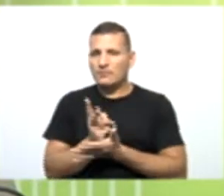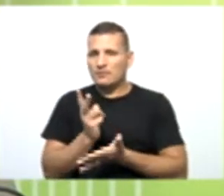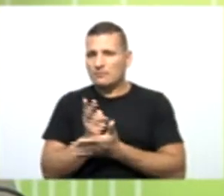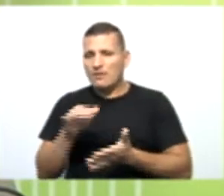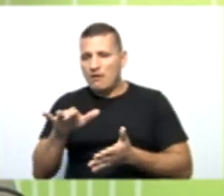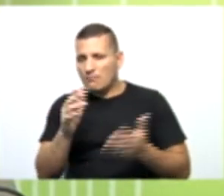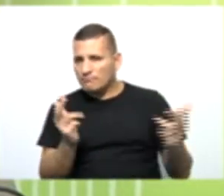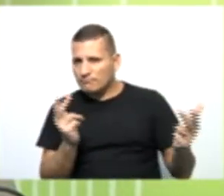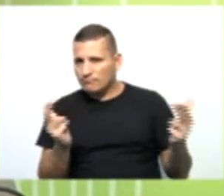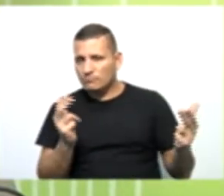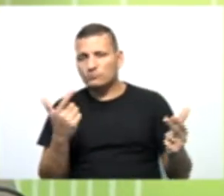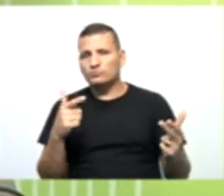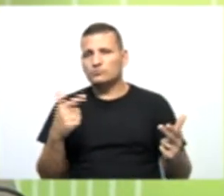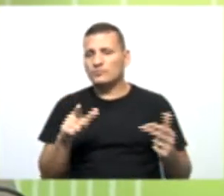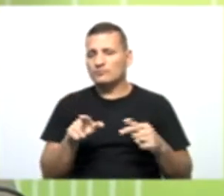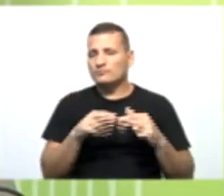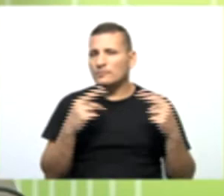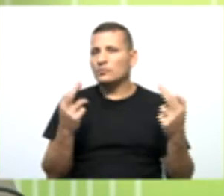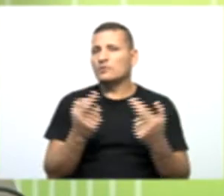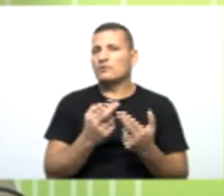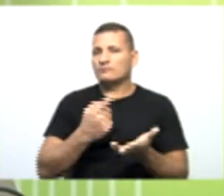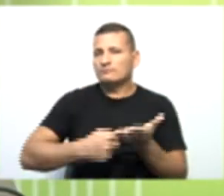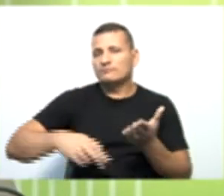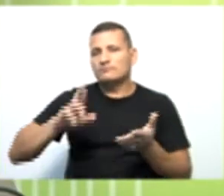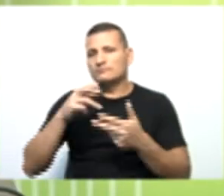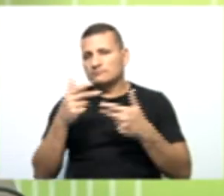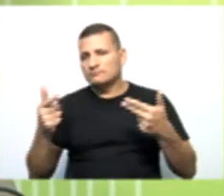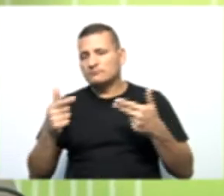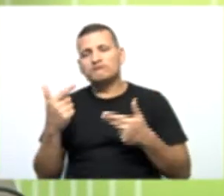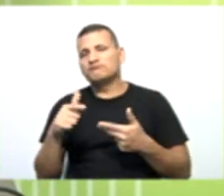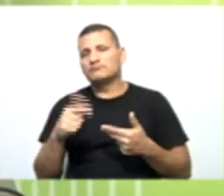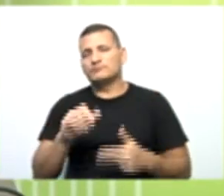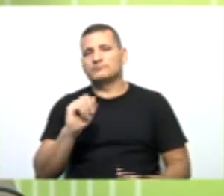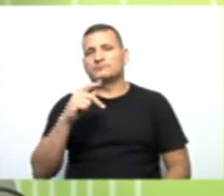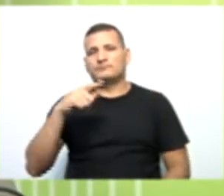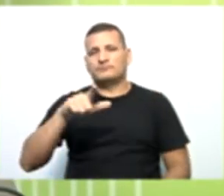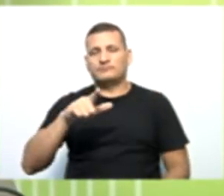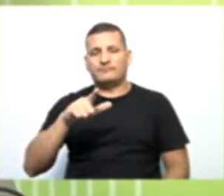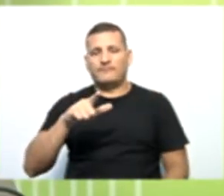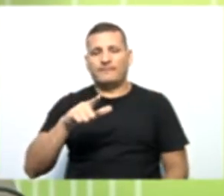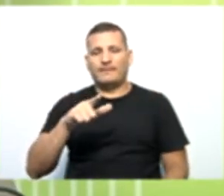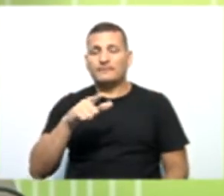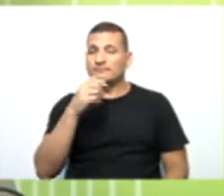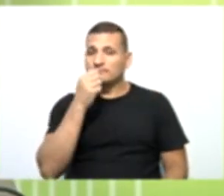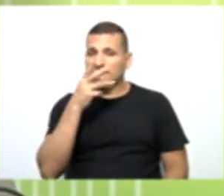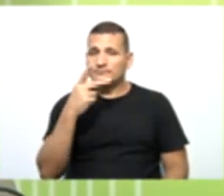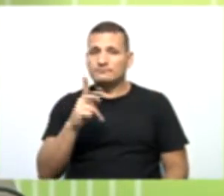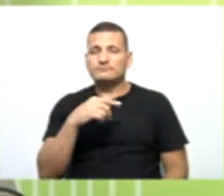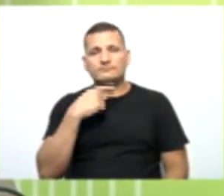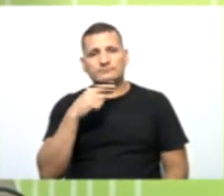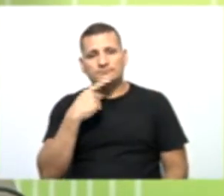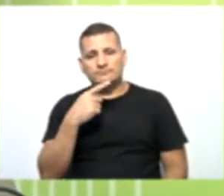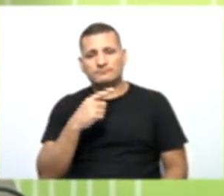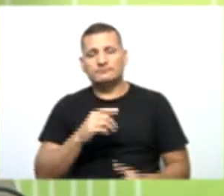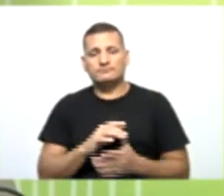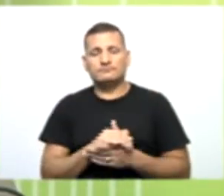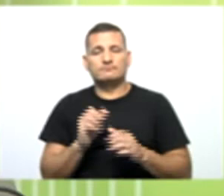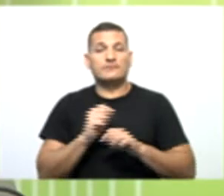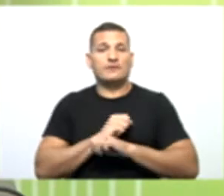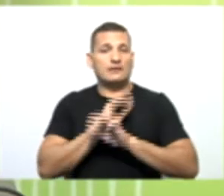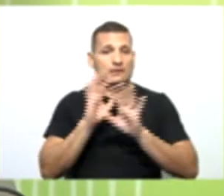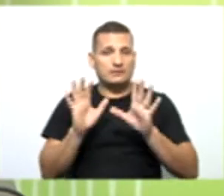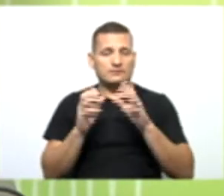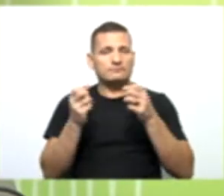não tem essa governança, eu não tenho um arranjo produtivo local. Muito boa essa dúvida, já para a gente